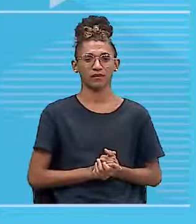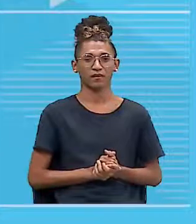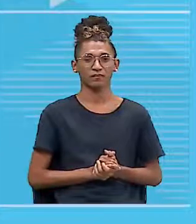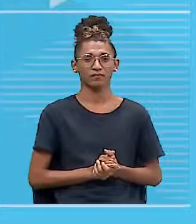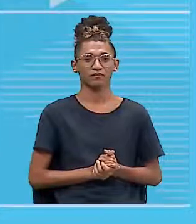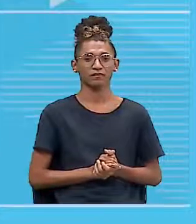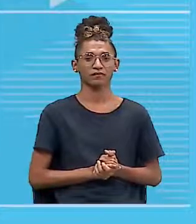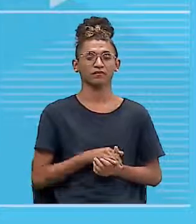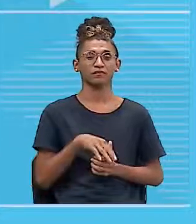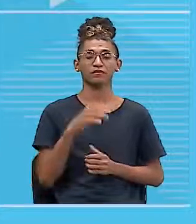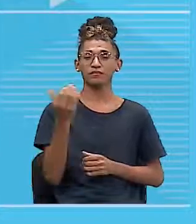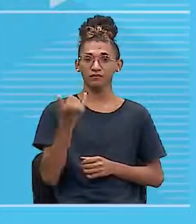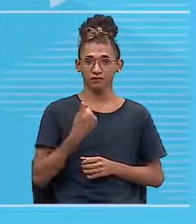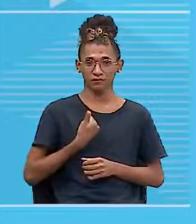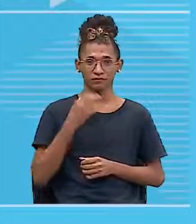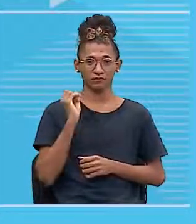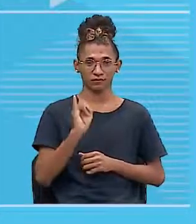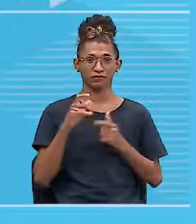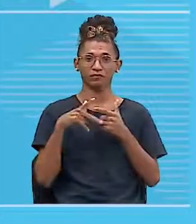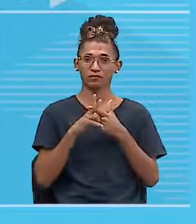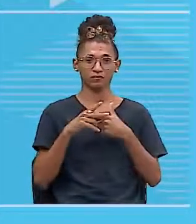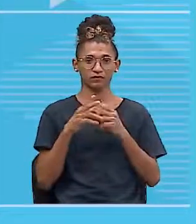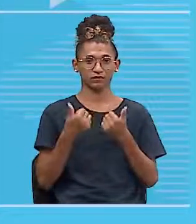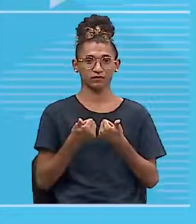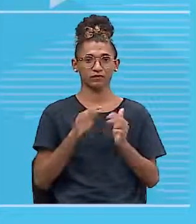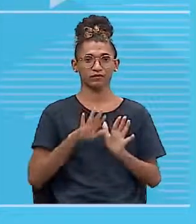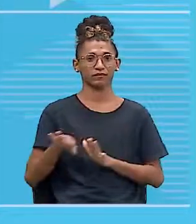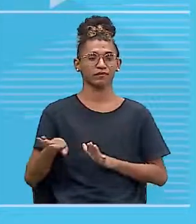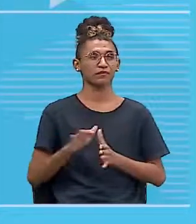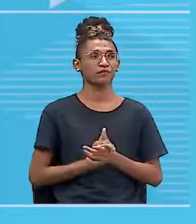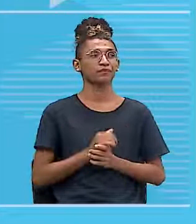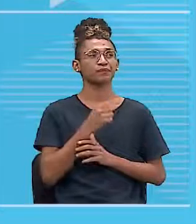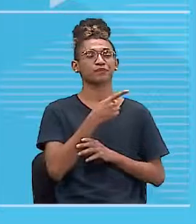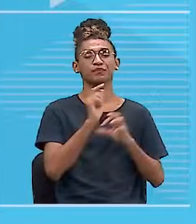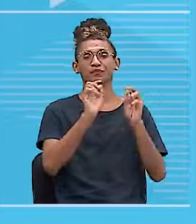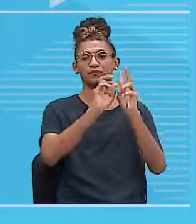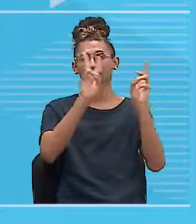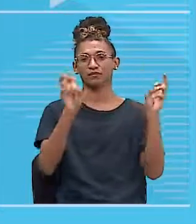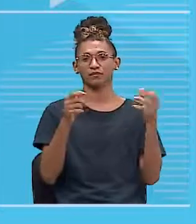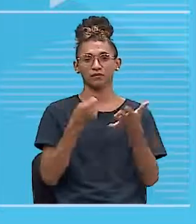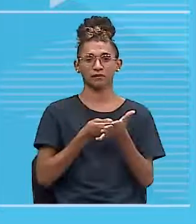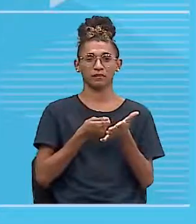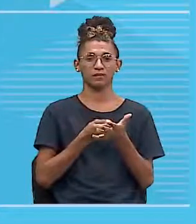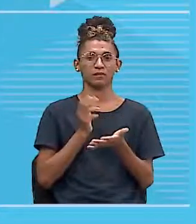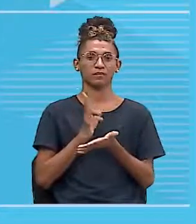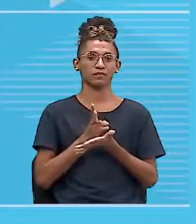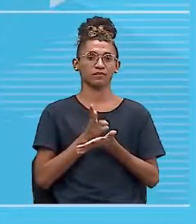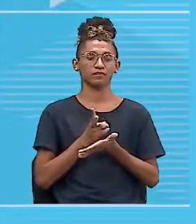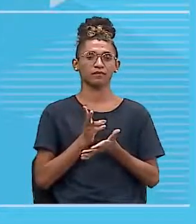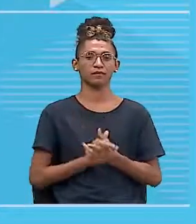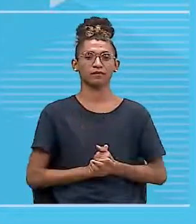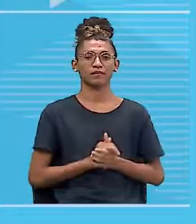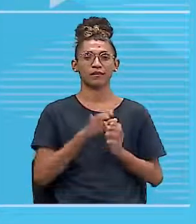Se não melhorou tá bom muito muito cobrado galerinha muito cobrado galerinha